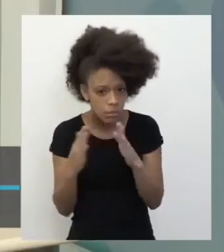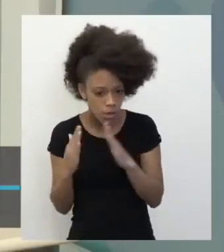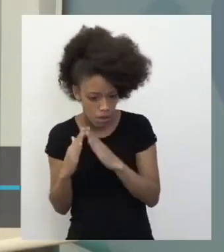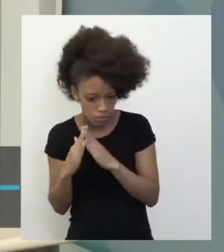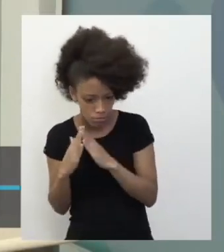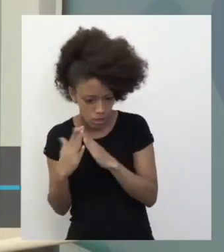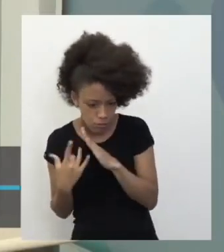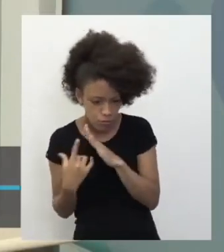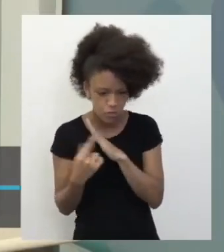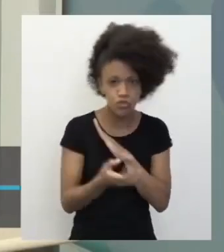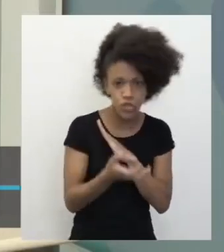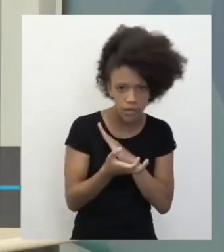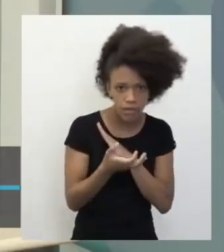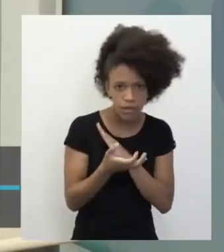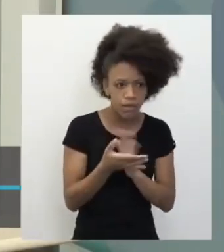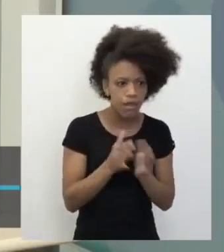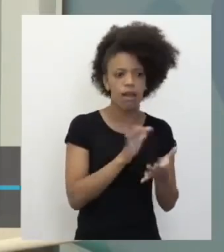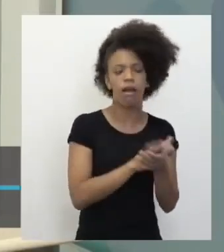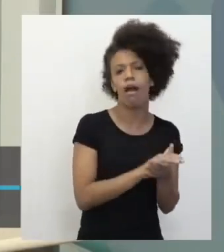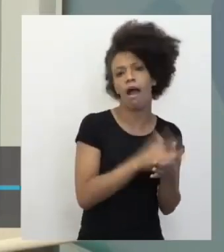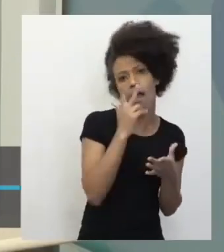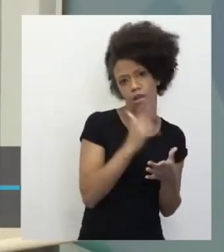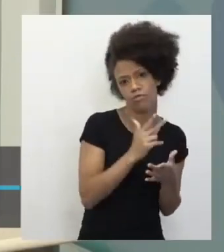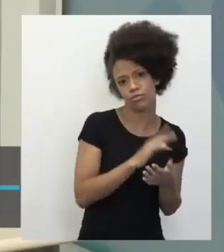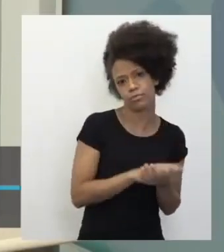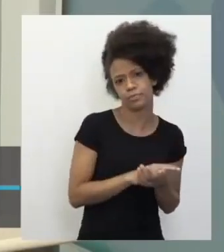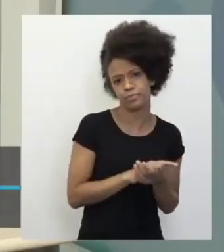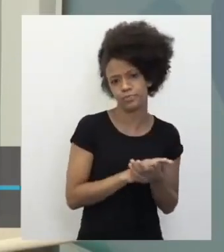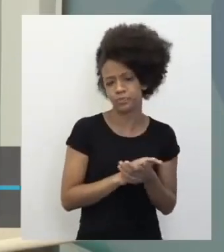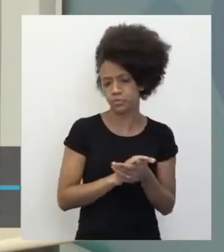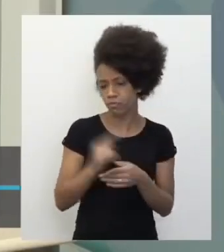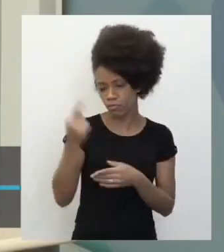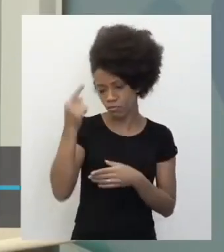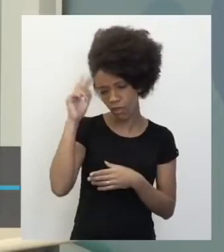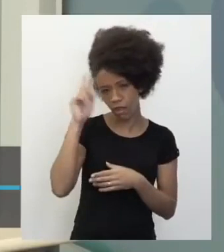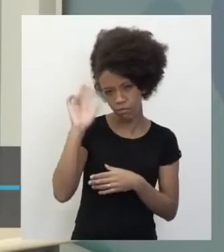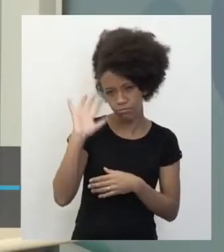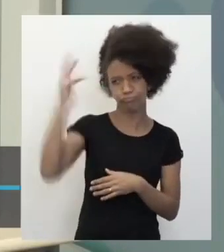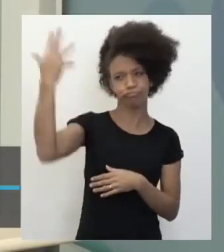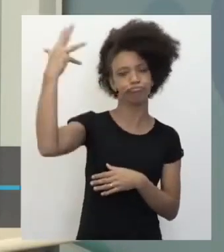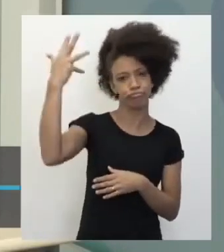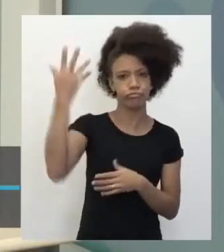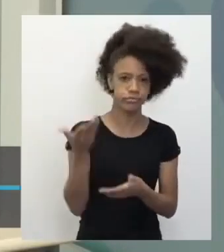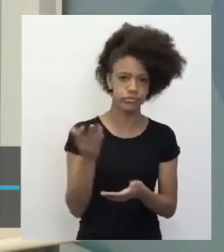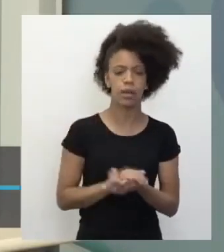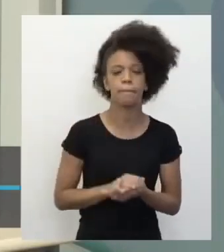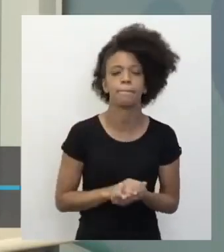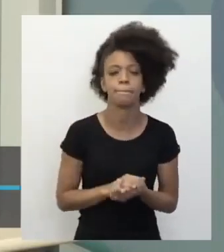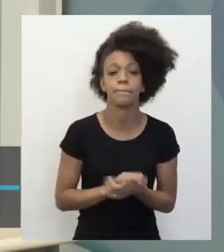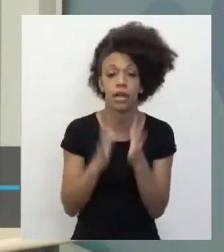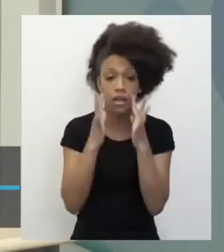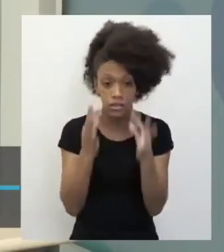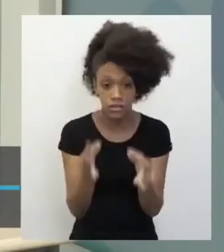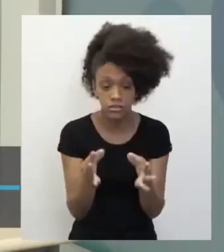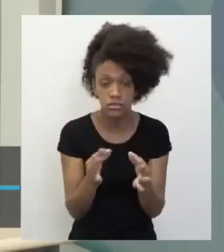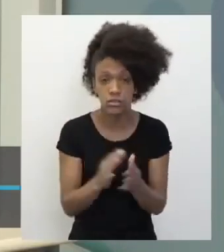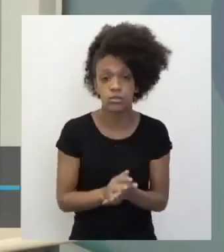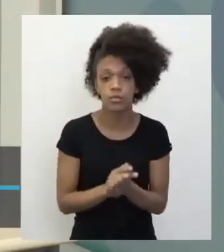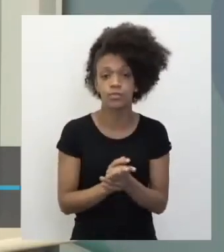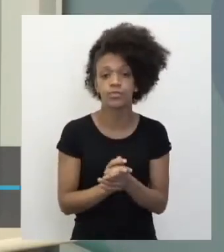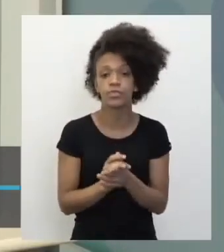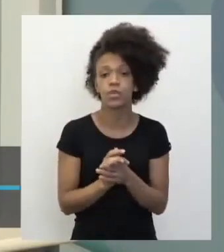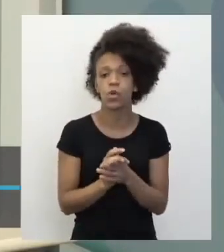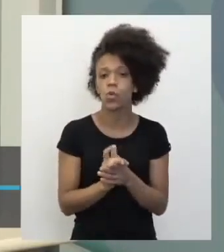casando para fugir de agressões, lembra muito uma tragédia. Agora, presta atenção, notem como eu vou mudar muito